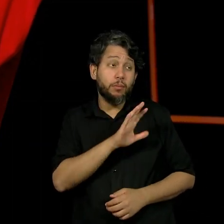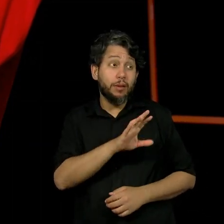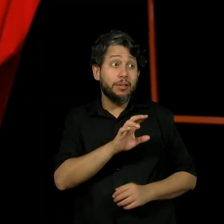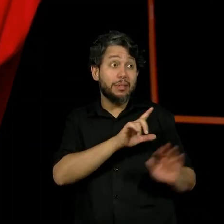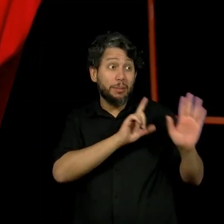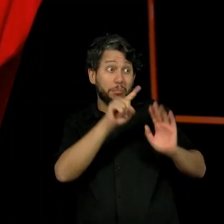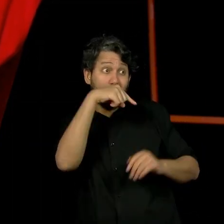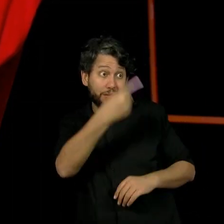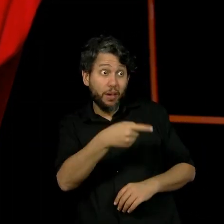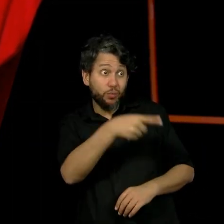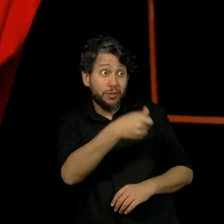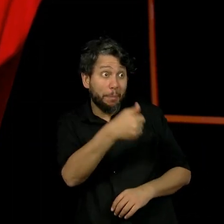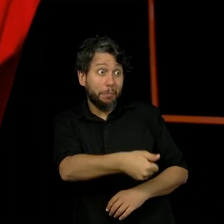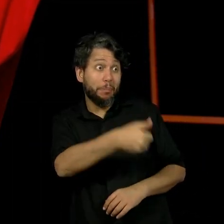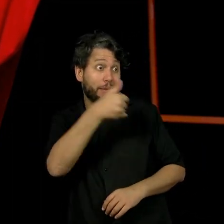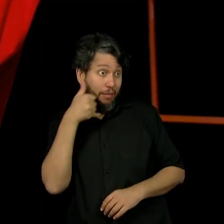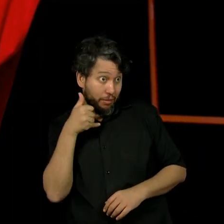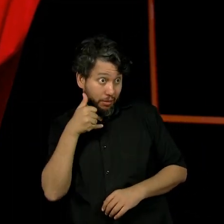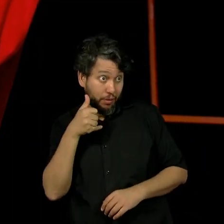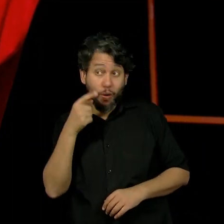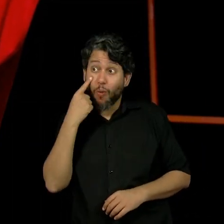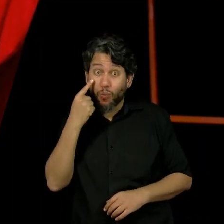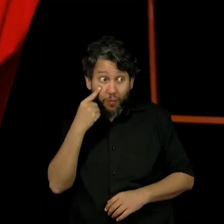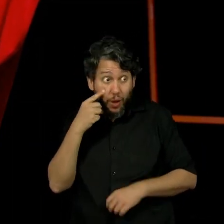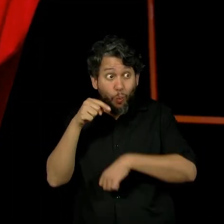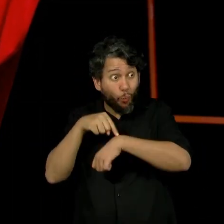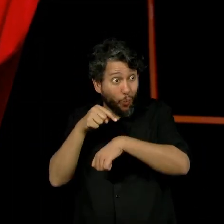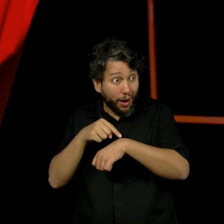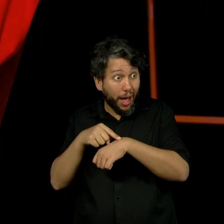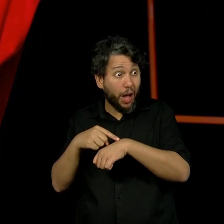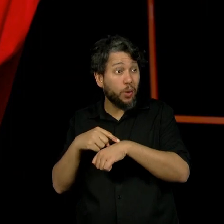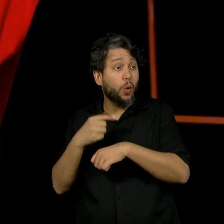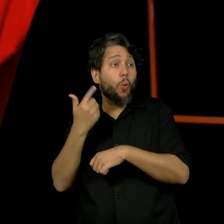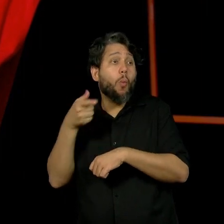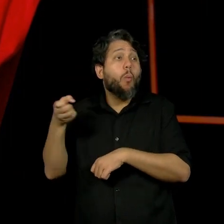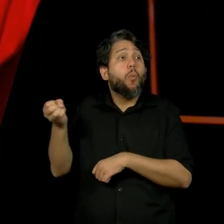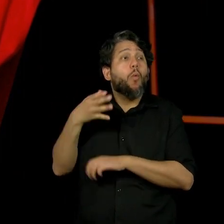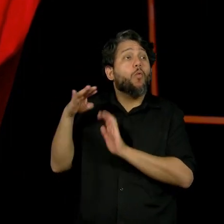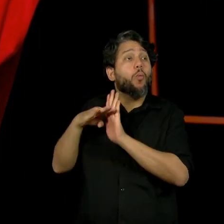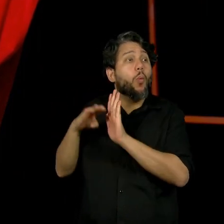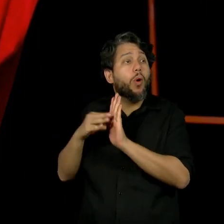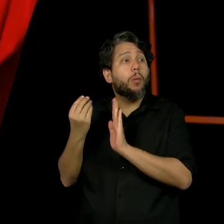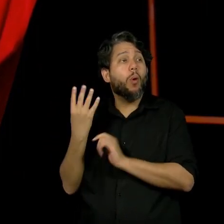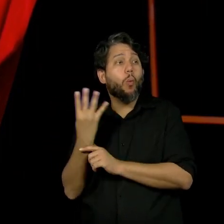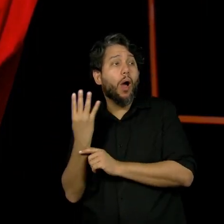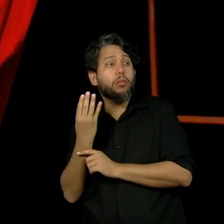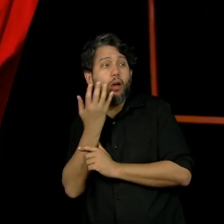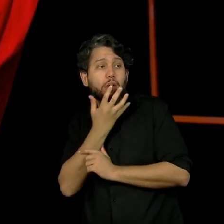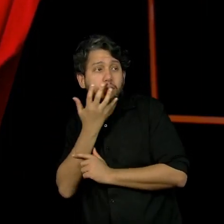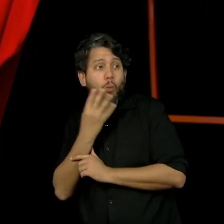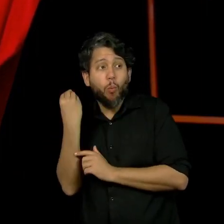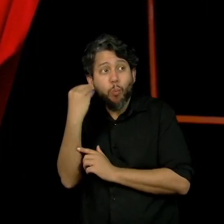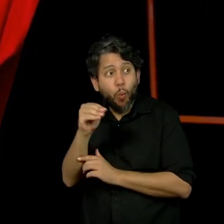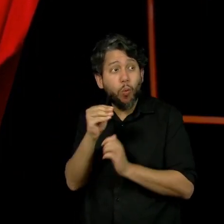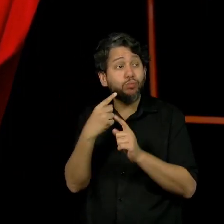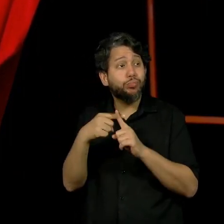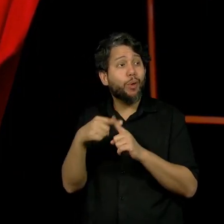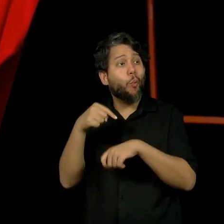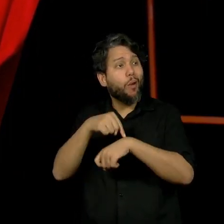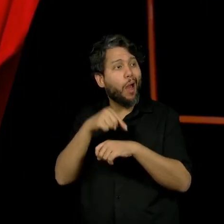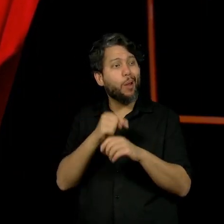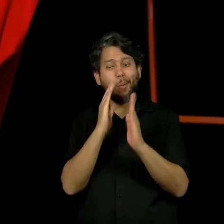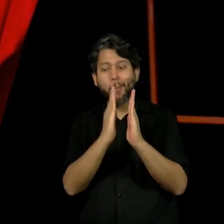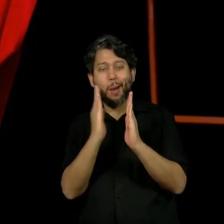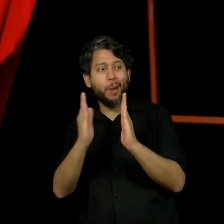daqui, semana que vem que você me liga, vou verificar na grade se há como encaixar esse quarteto de vocês aqui nessa programação.